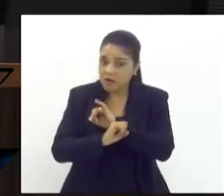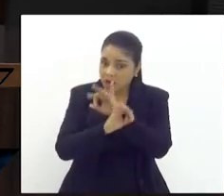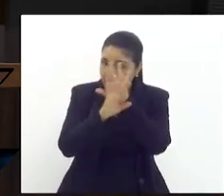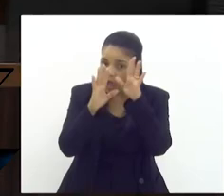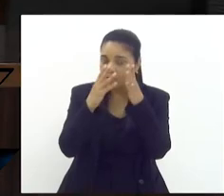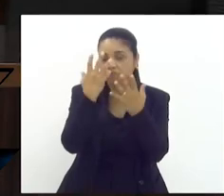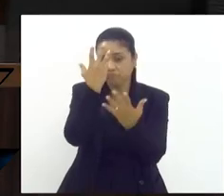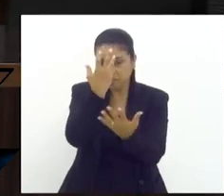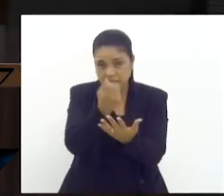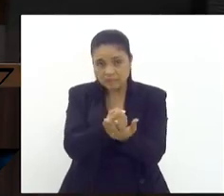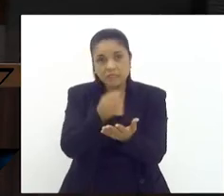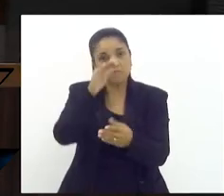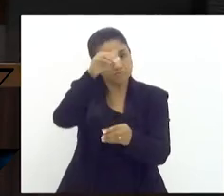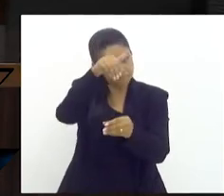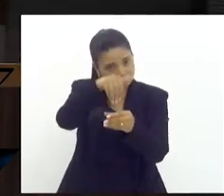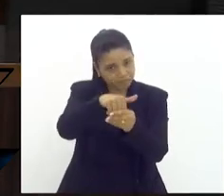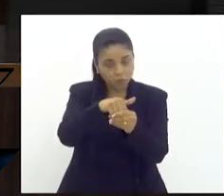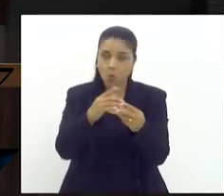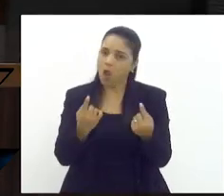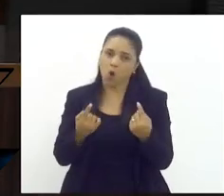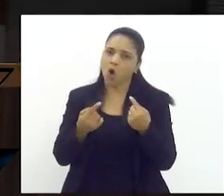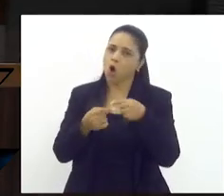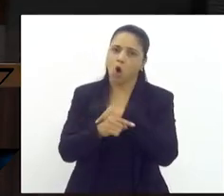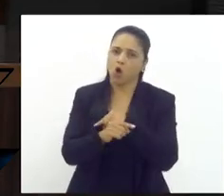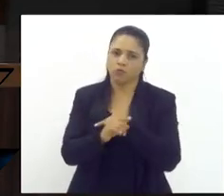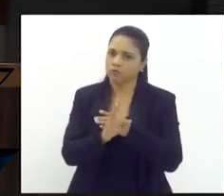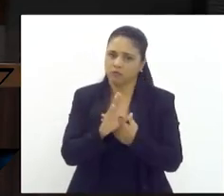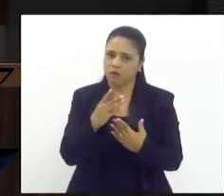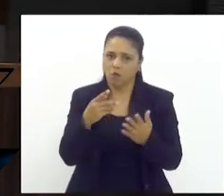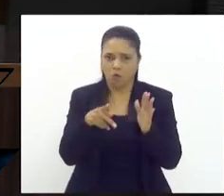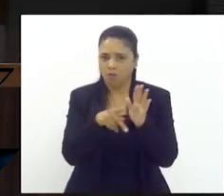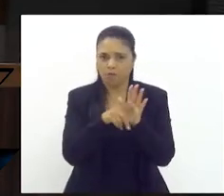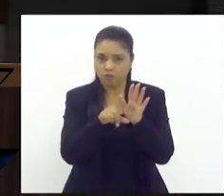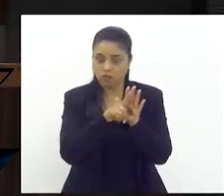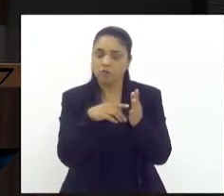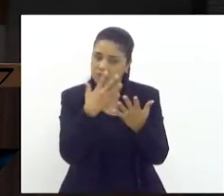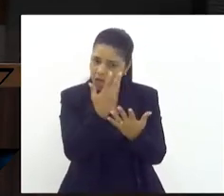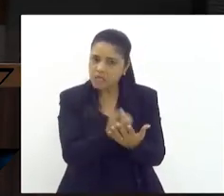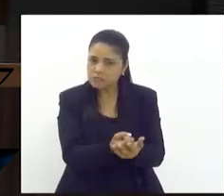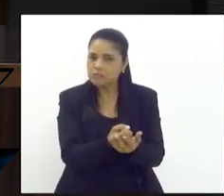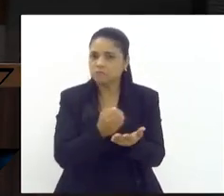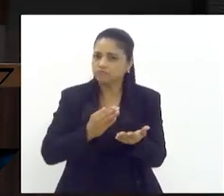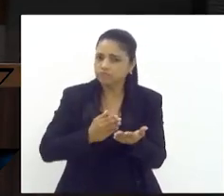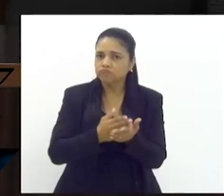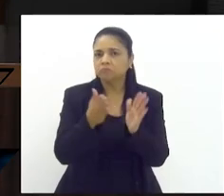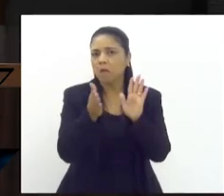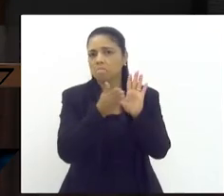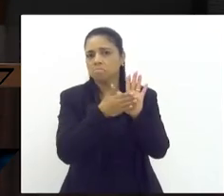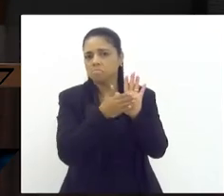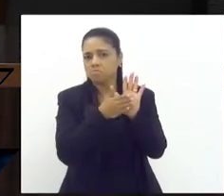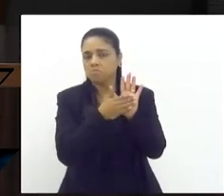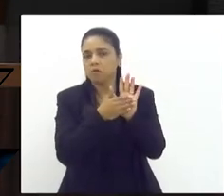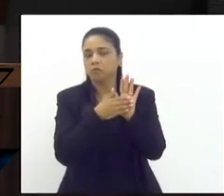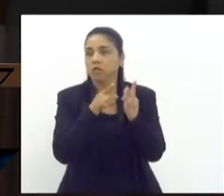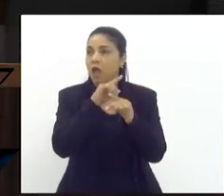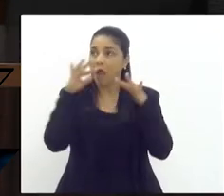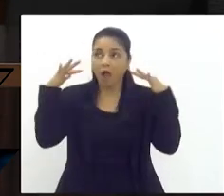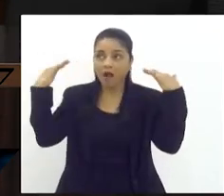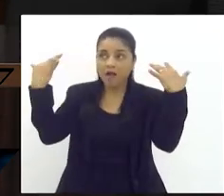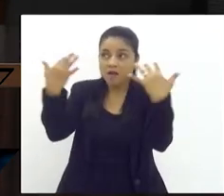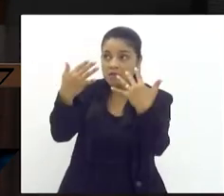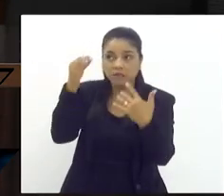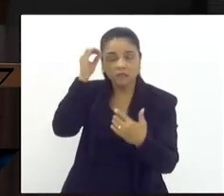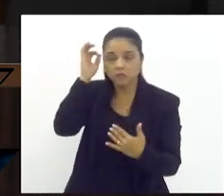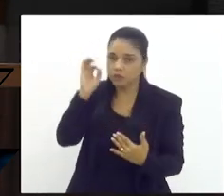que é favorável ao projeto não é contra o projeto é favorável a proposta apresentada que talvez a galeria não não